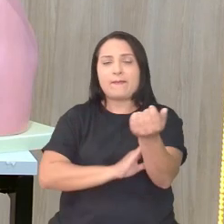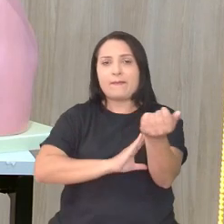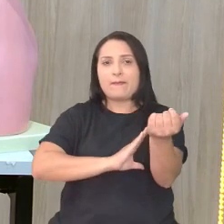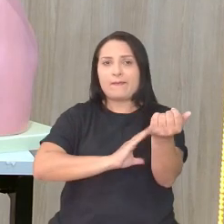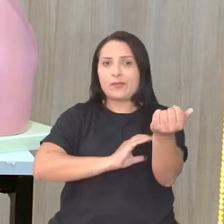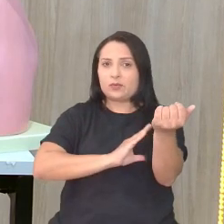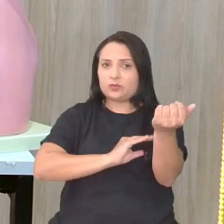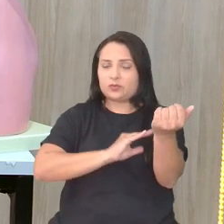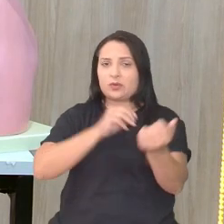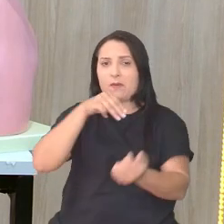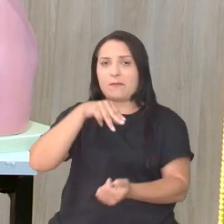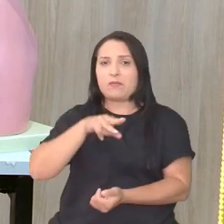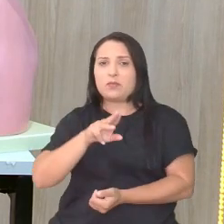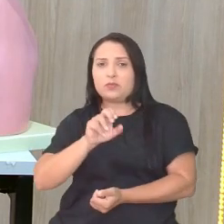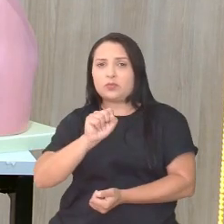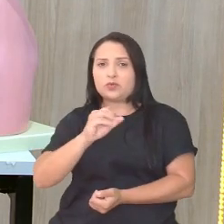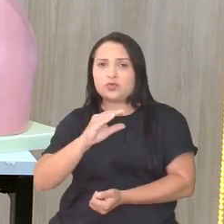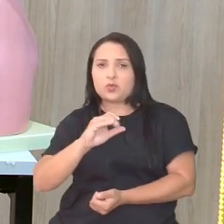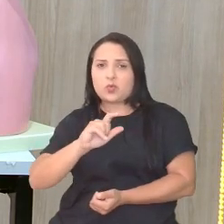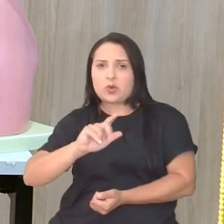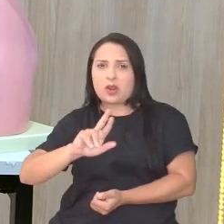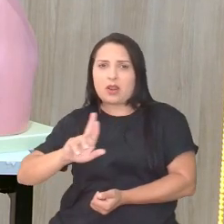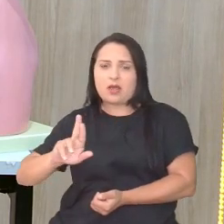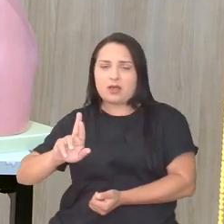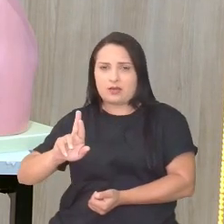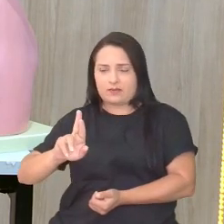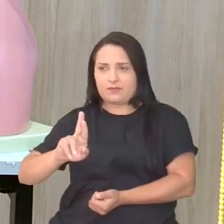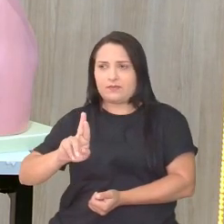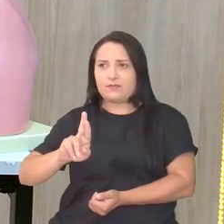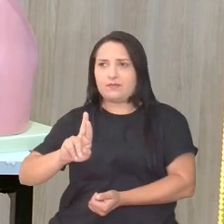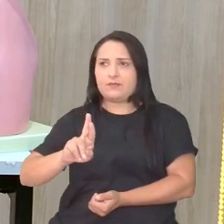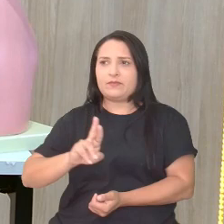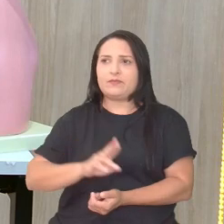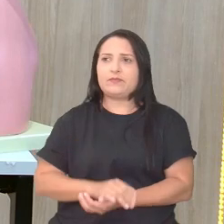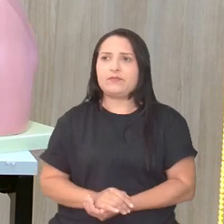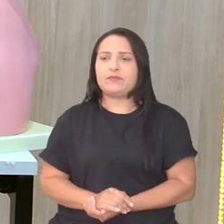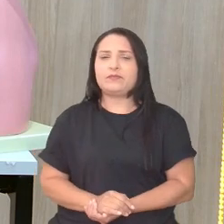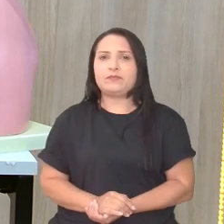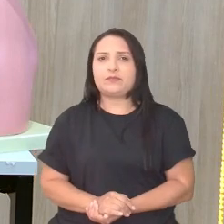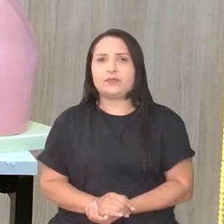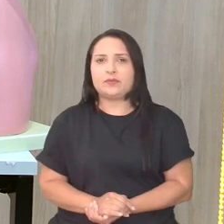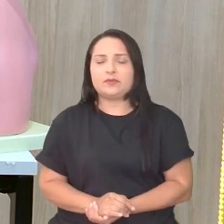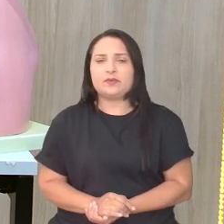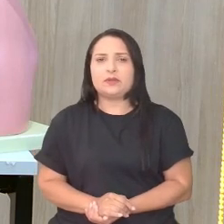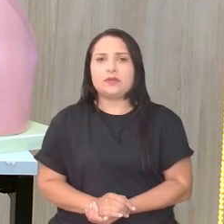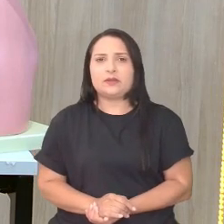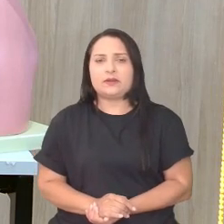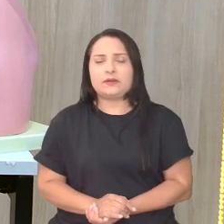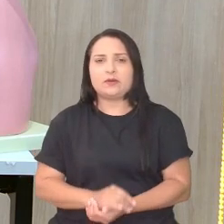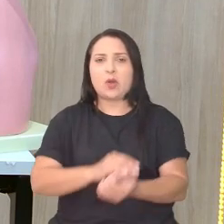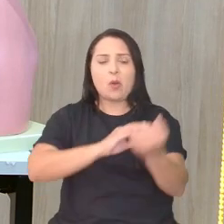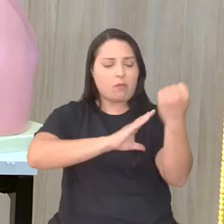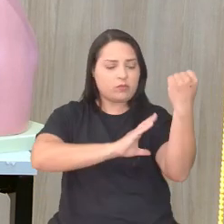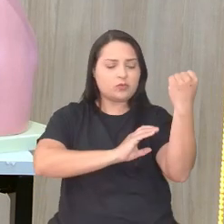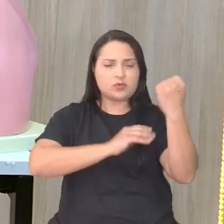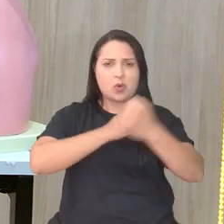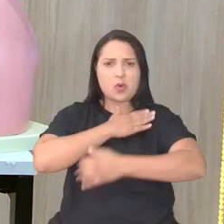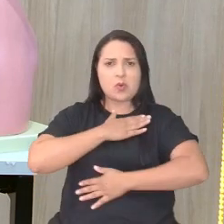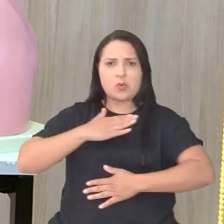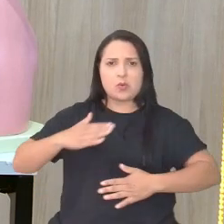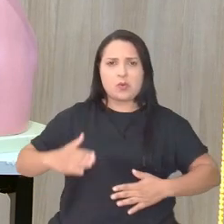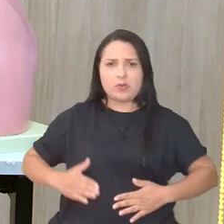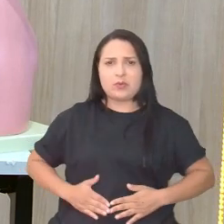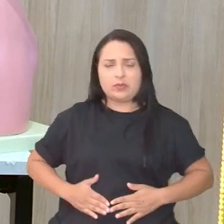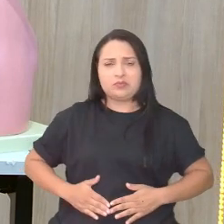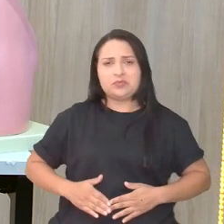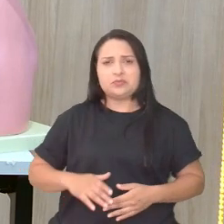em 2 tipos. Que aí você vai dizer, professora, aí forma o nosso músculo, forma todos os nossos músculos do nosso corpo. E aí vocês vão ver